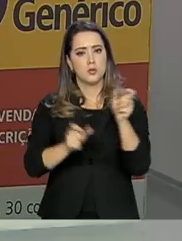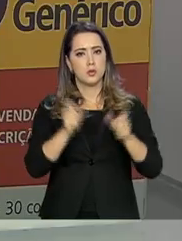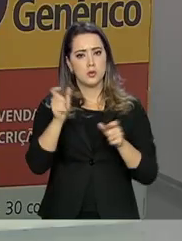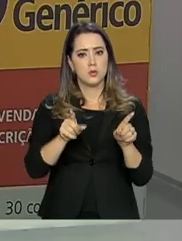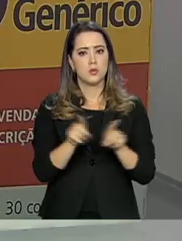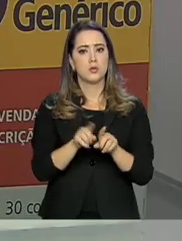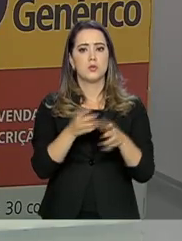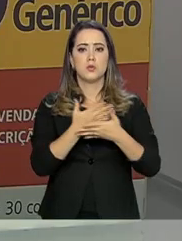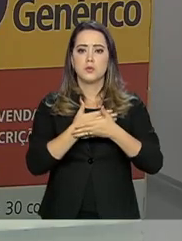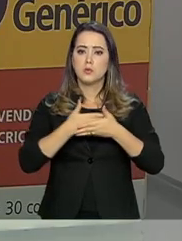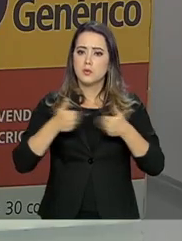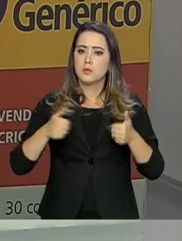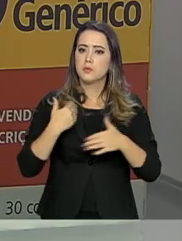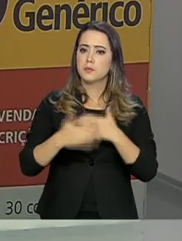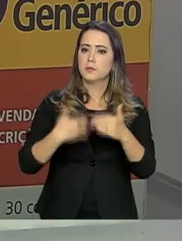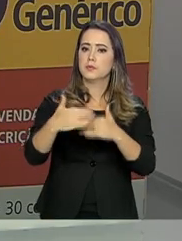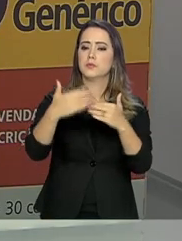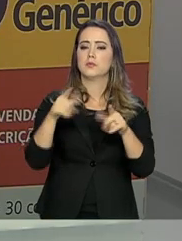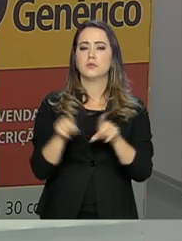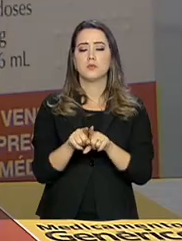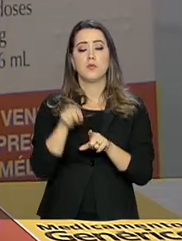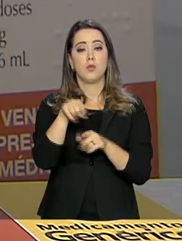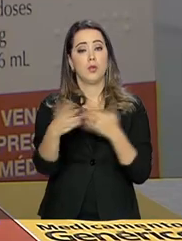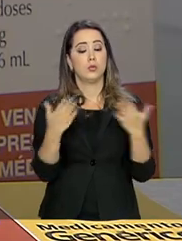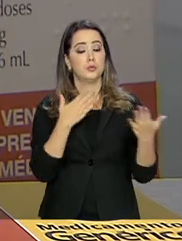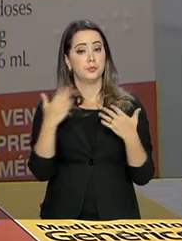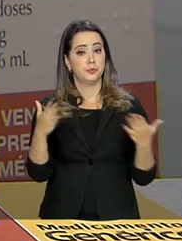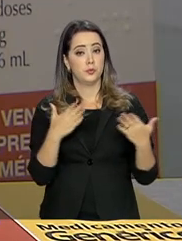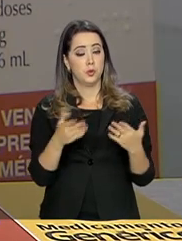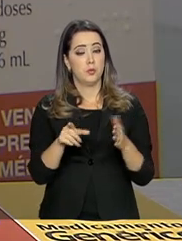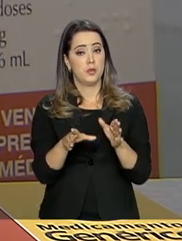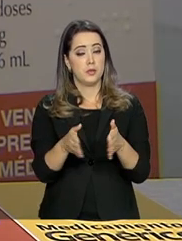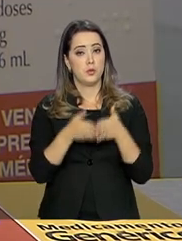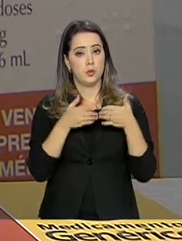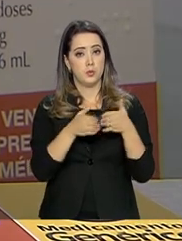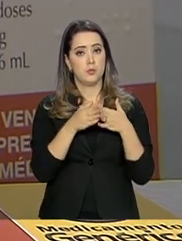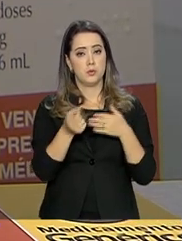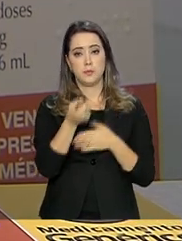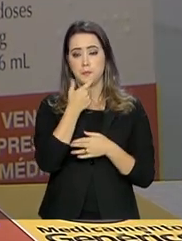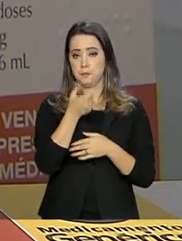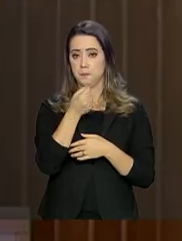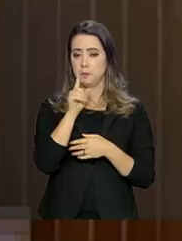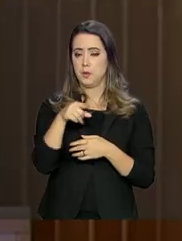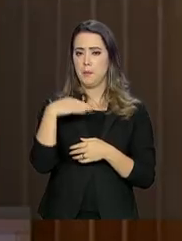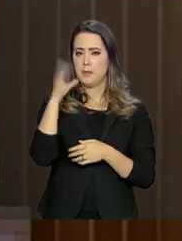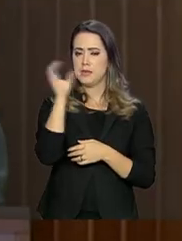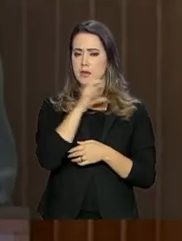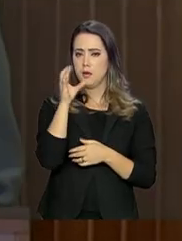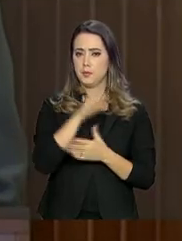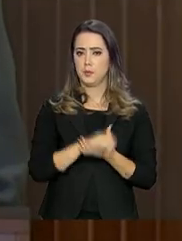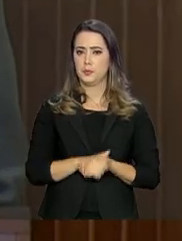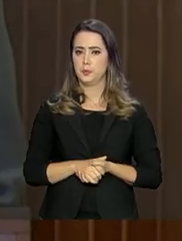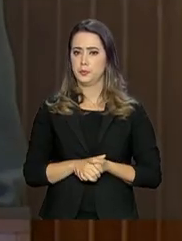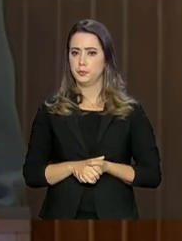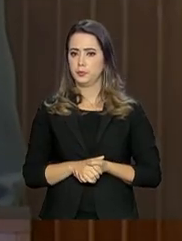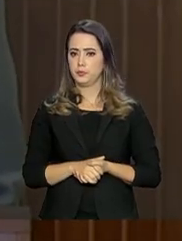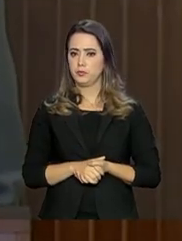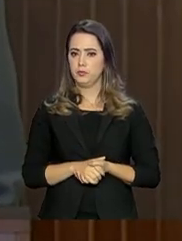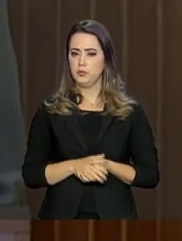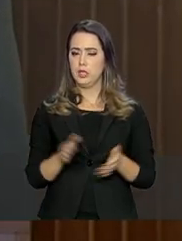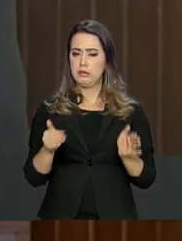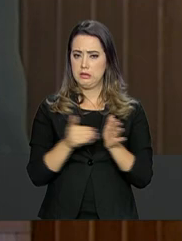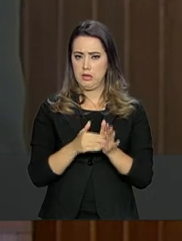e melhorias de processos análise dos pedidos de registro será mais rápida no último dia de agosto provavelmente